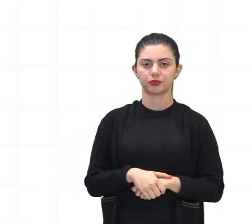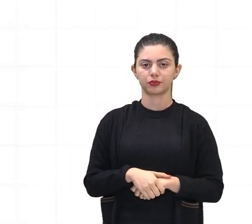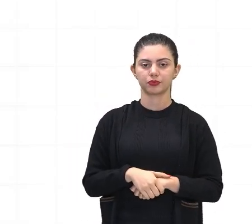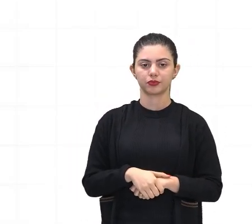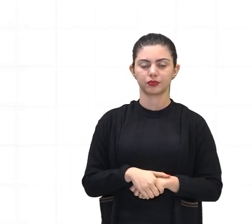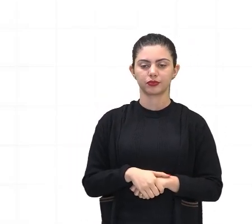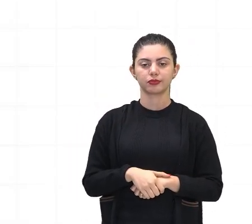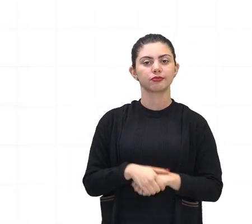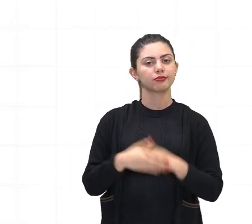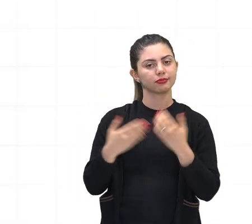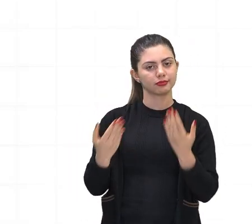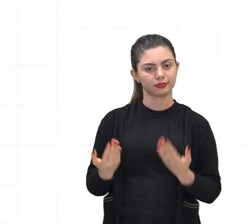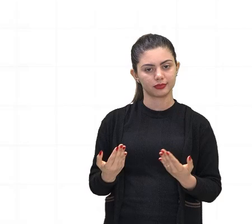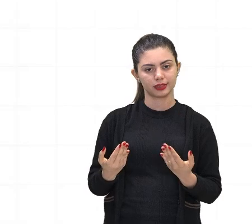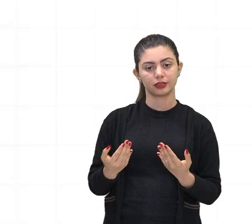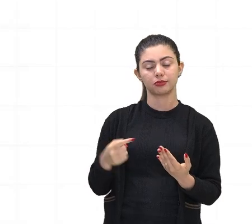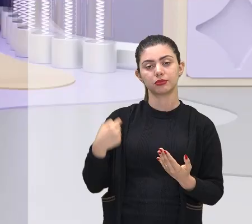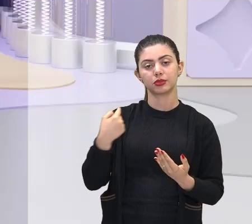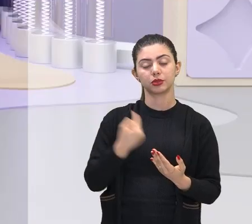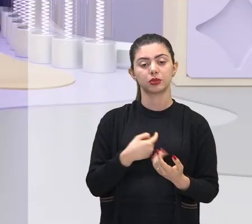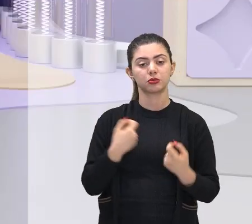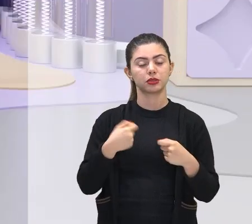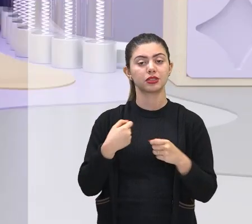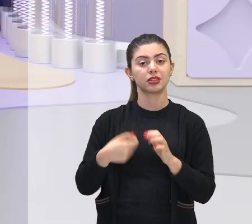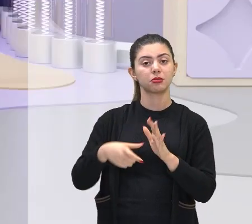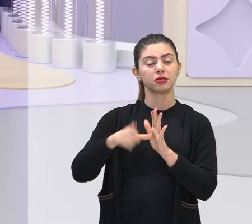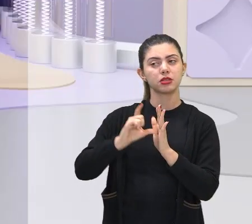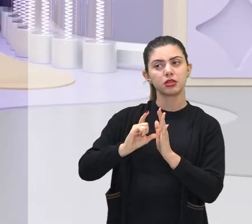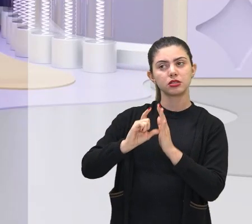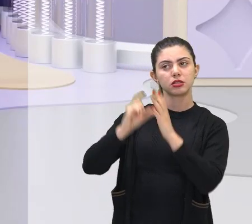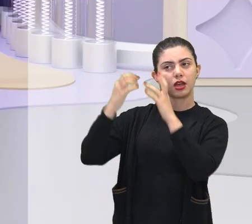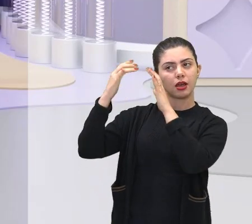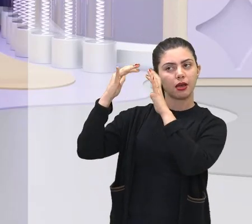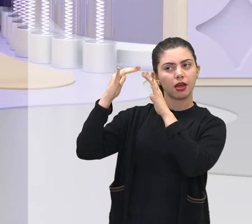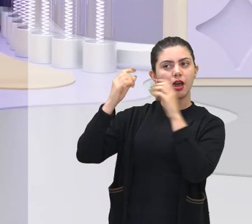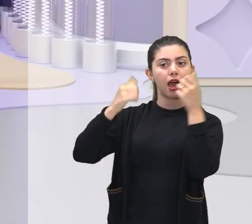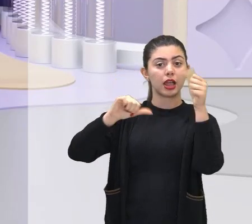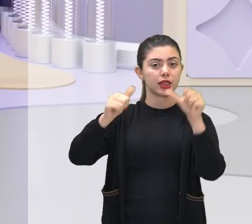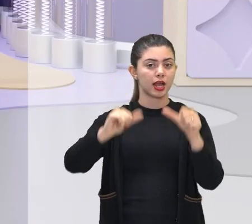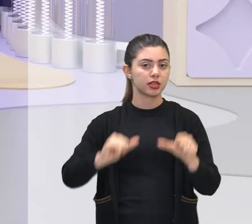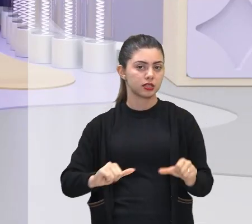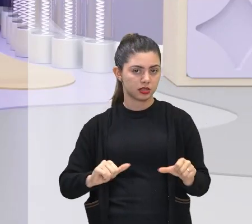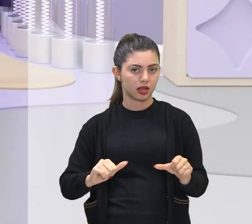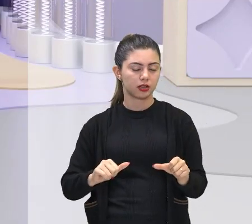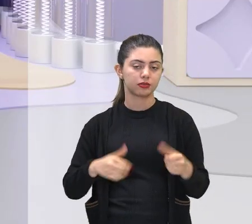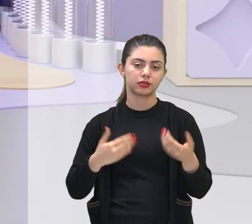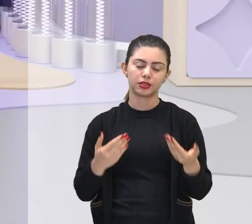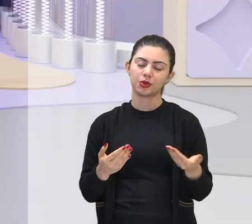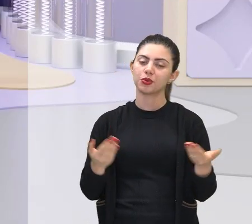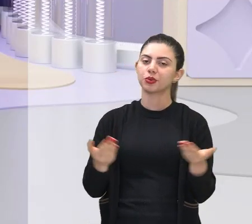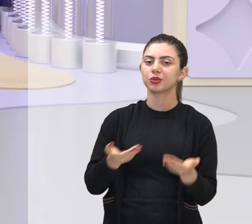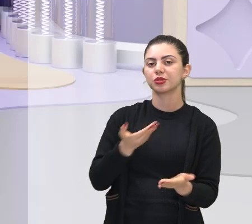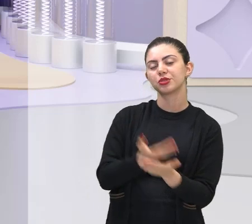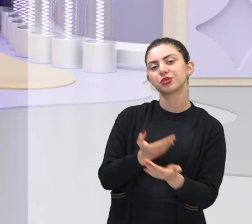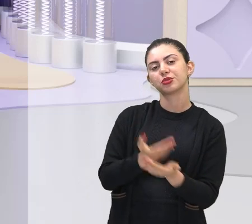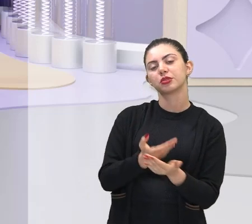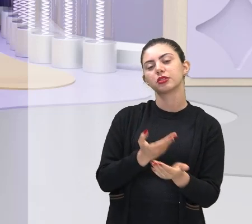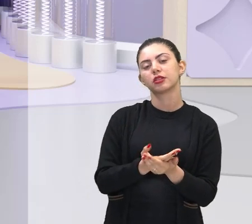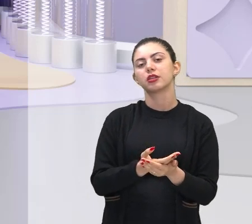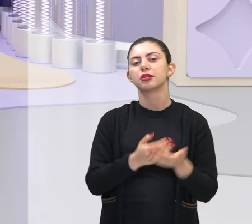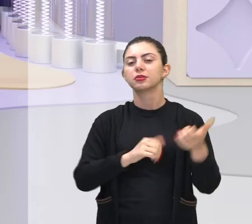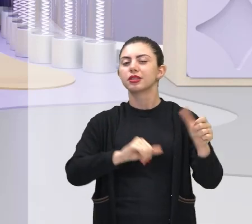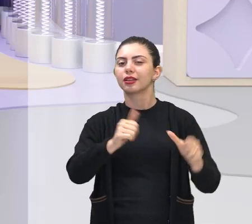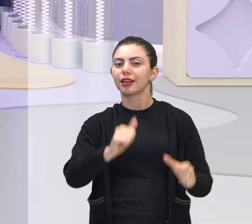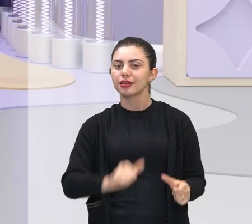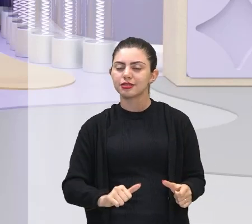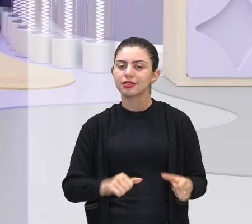expressões. Olha aí, pensar bem. Gente, por isso que nós estamos estudando, por isso que nós estamos conhecendo,